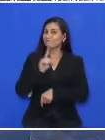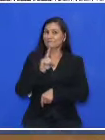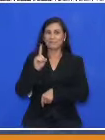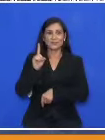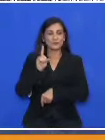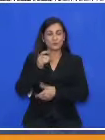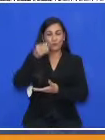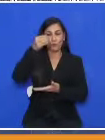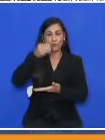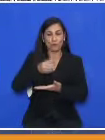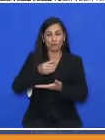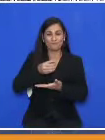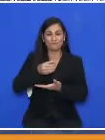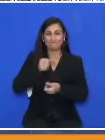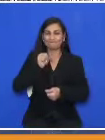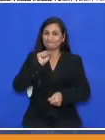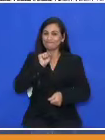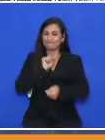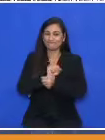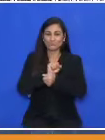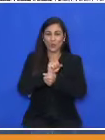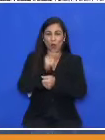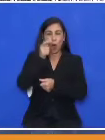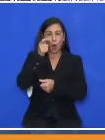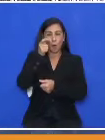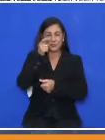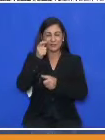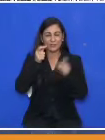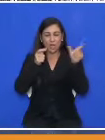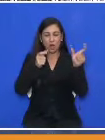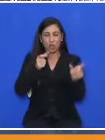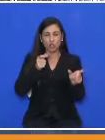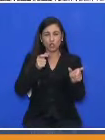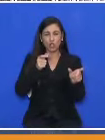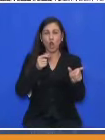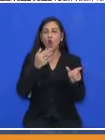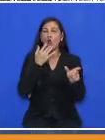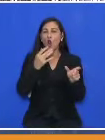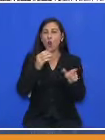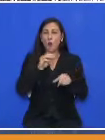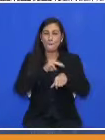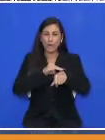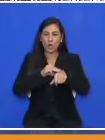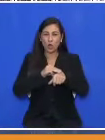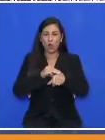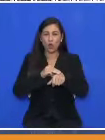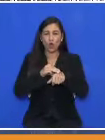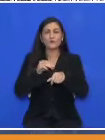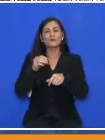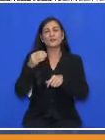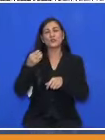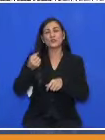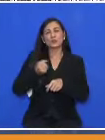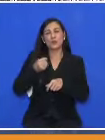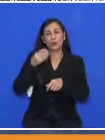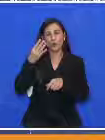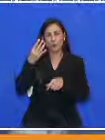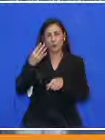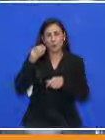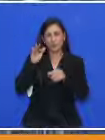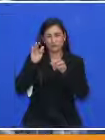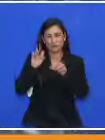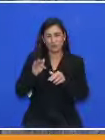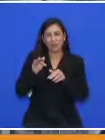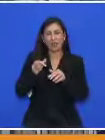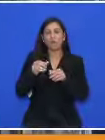Não desceram todas as bolas. Estamos observando a quarta coluna, as bolas na cor marrom com as dezenas terminadas em 4. A Priscila, nossa garota da